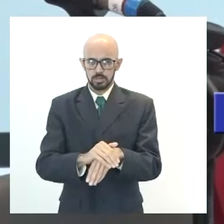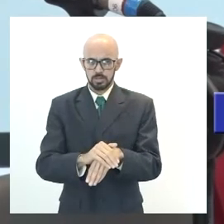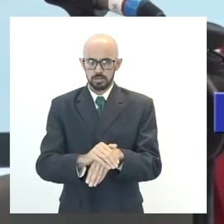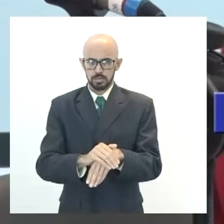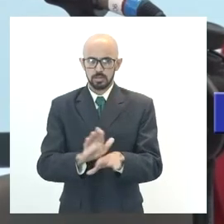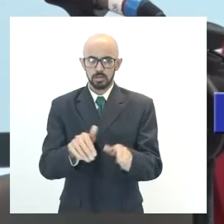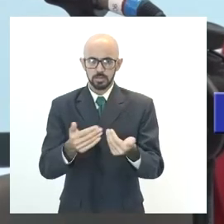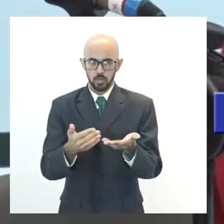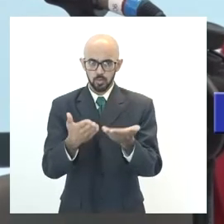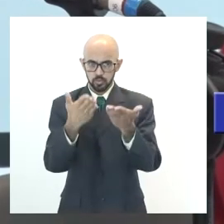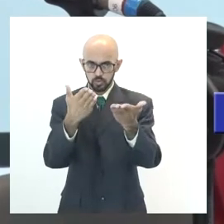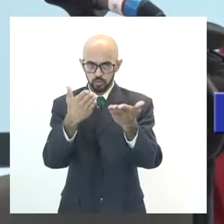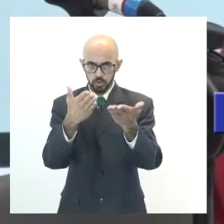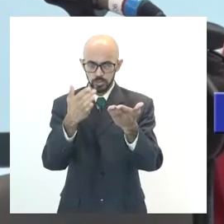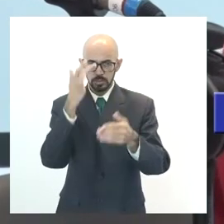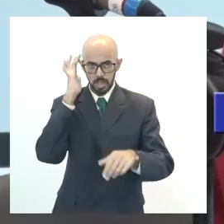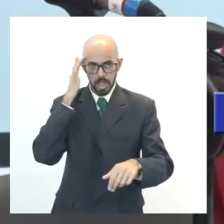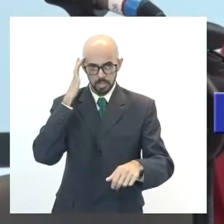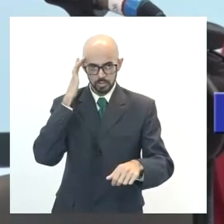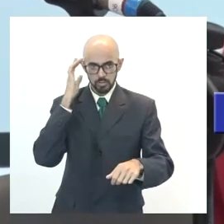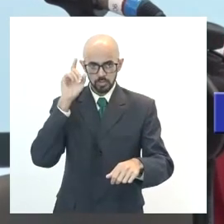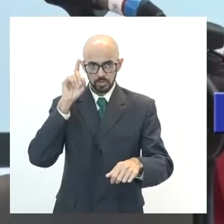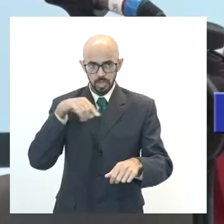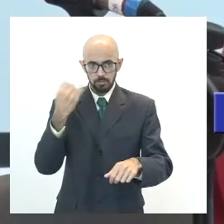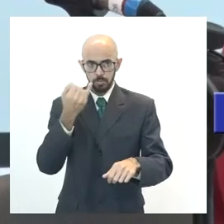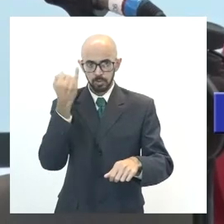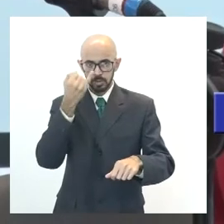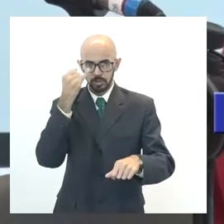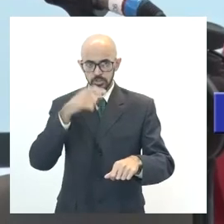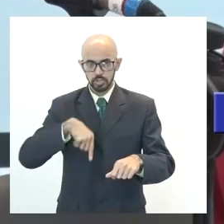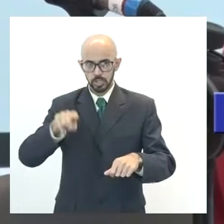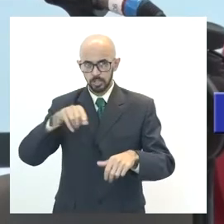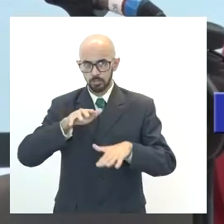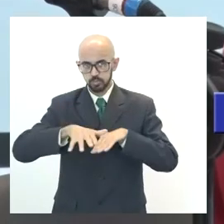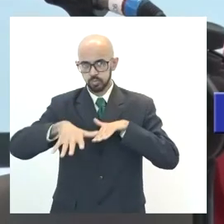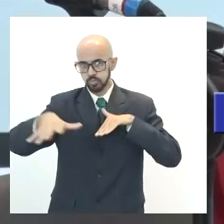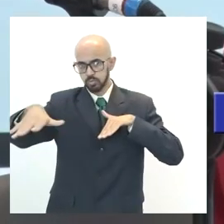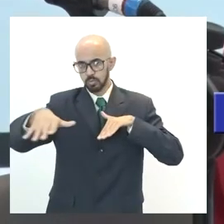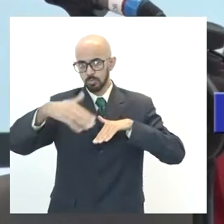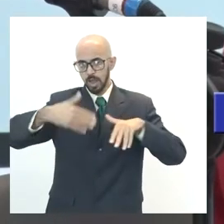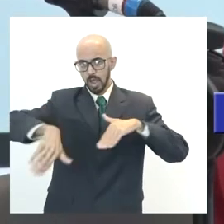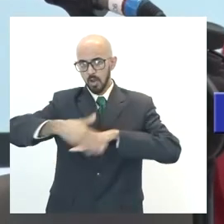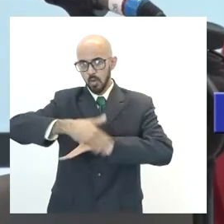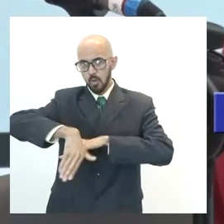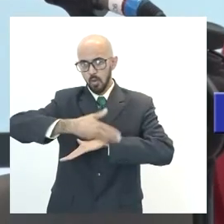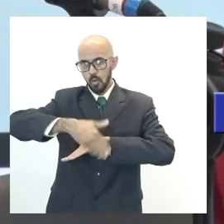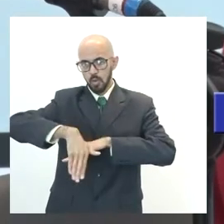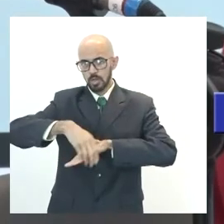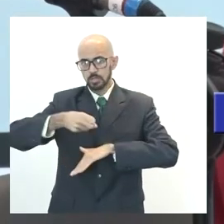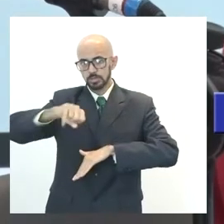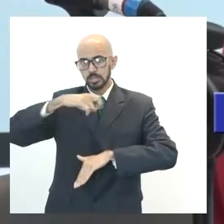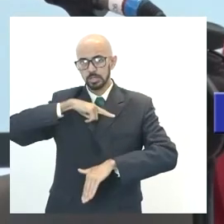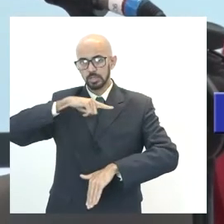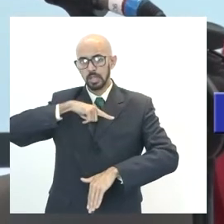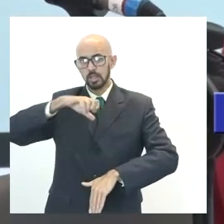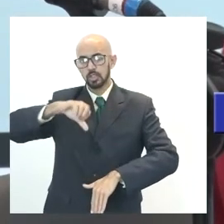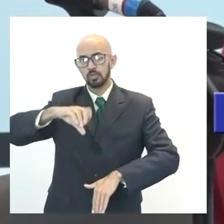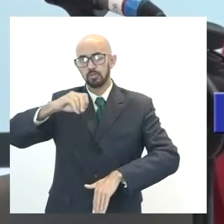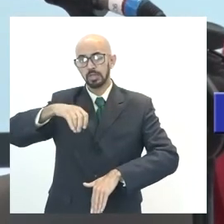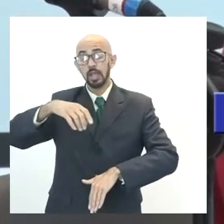Rua ciente que o tem um perfil atual de quase noventa porcento de chance de novo voltar para